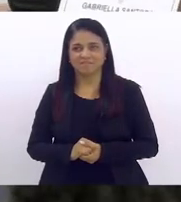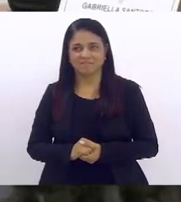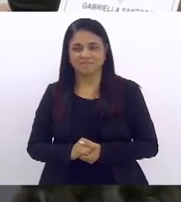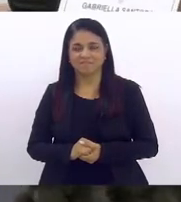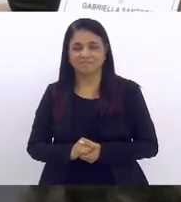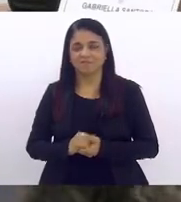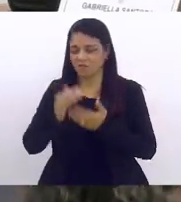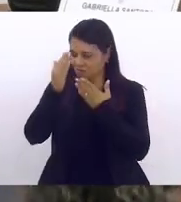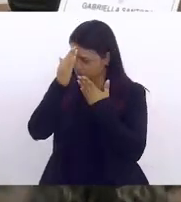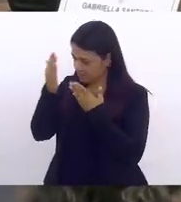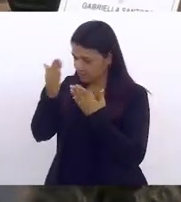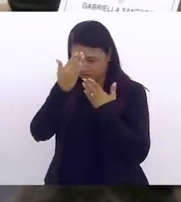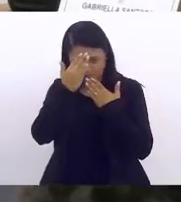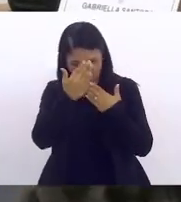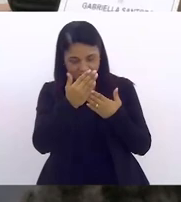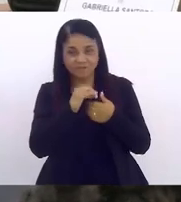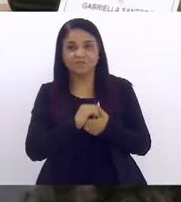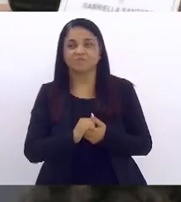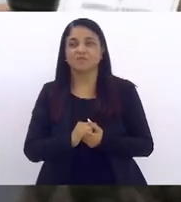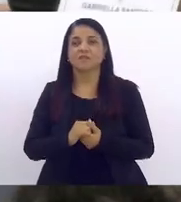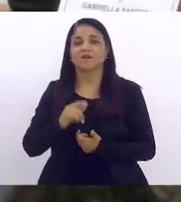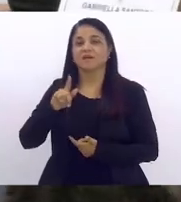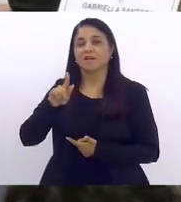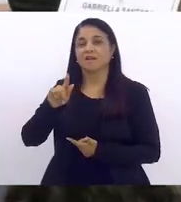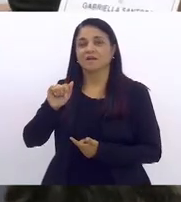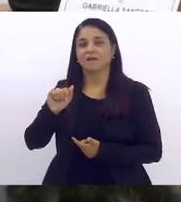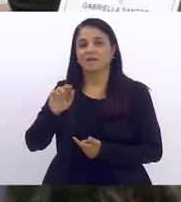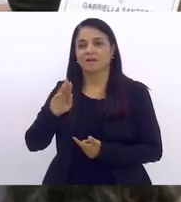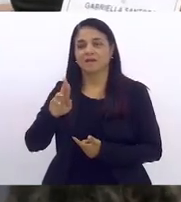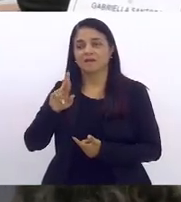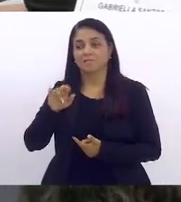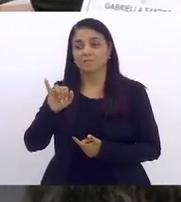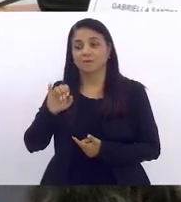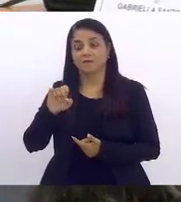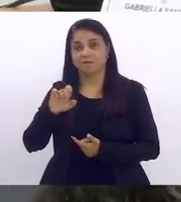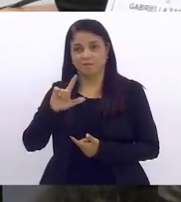Obrigado você. E agora? Gabriela.